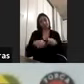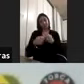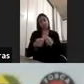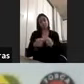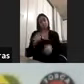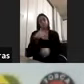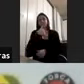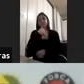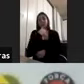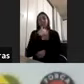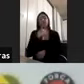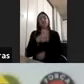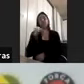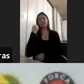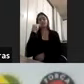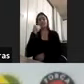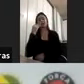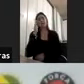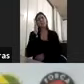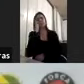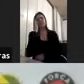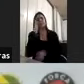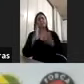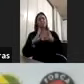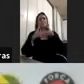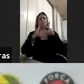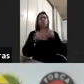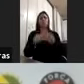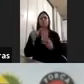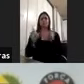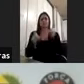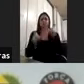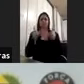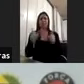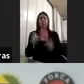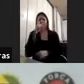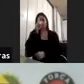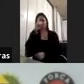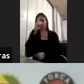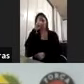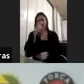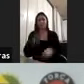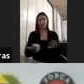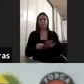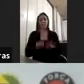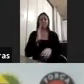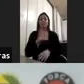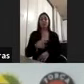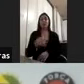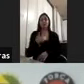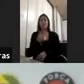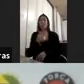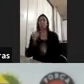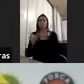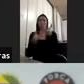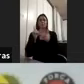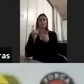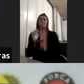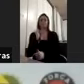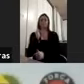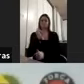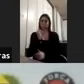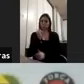relação à empresa, em relação à diferença do almoço, já teve aqui trabalhadores e esposas falando a mesma coisa, sabe? Se